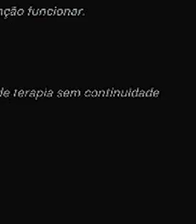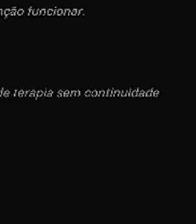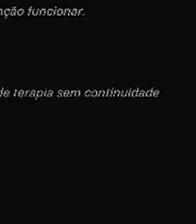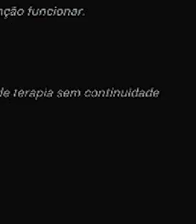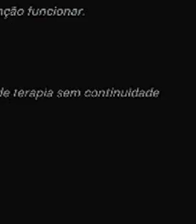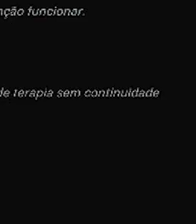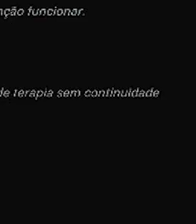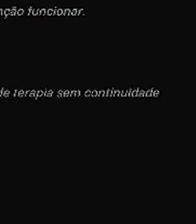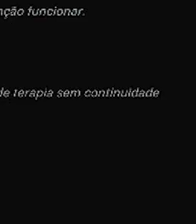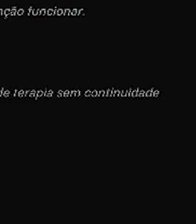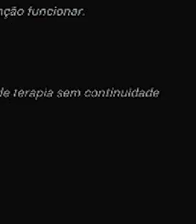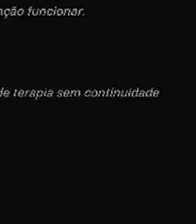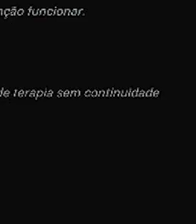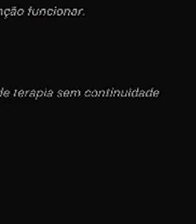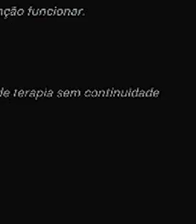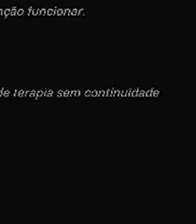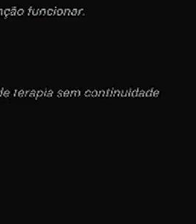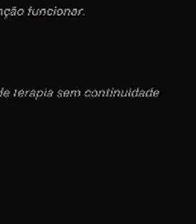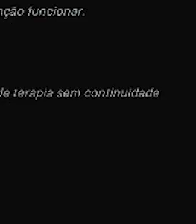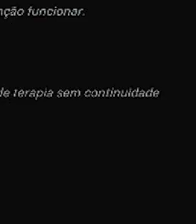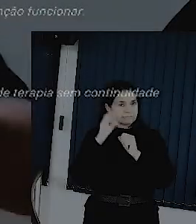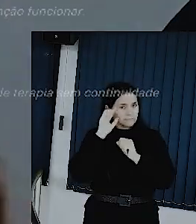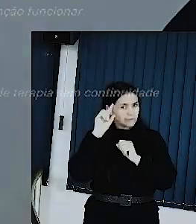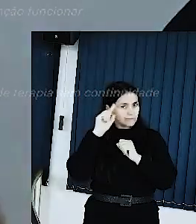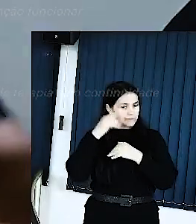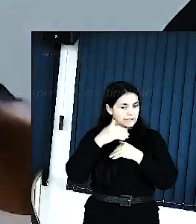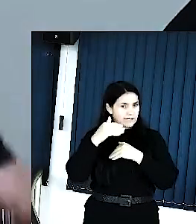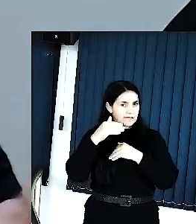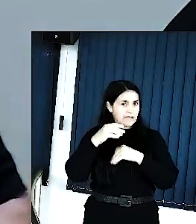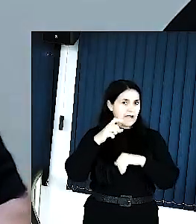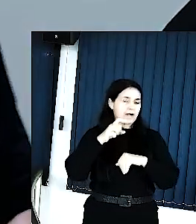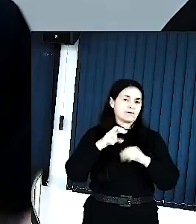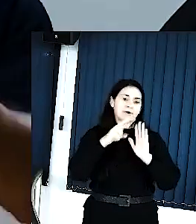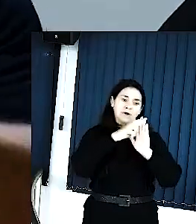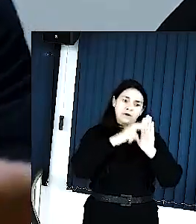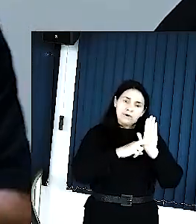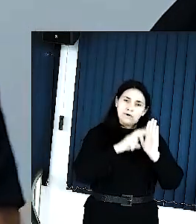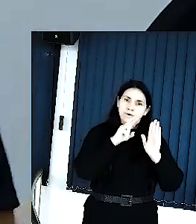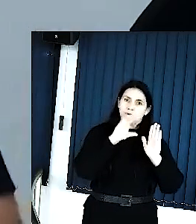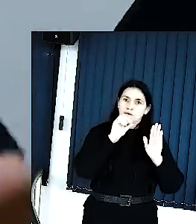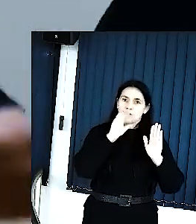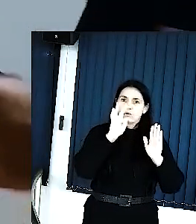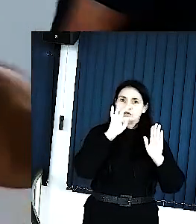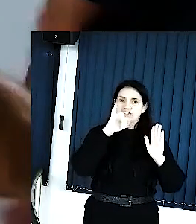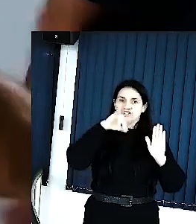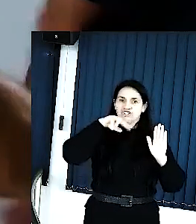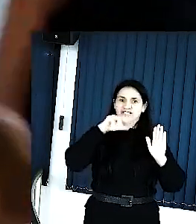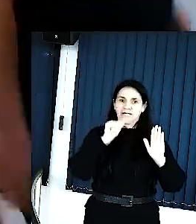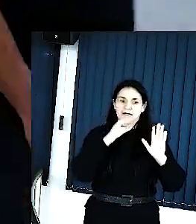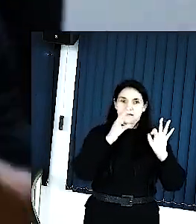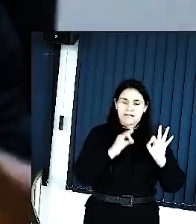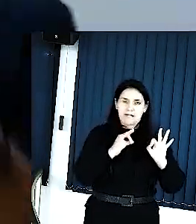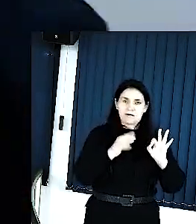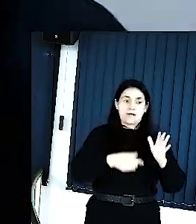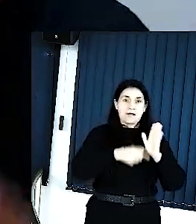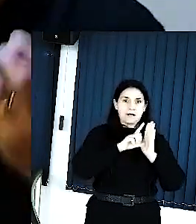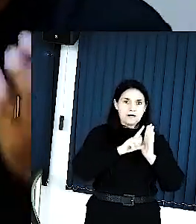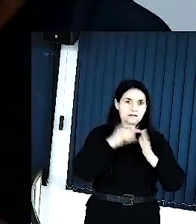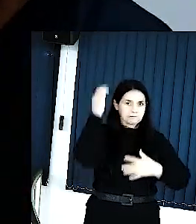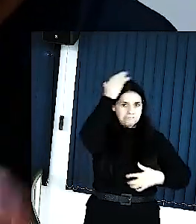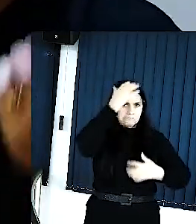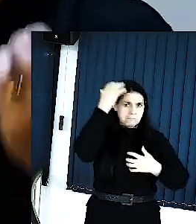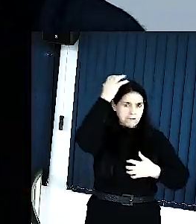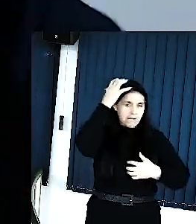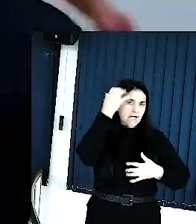dormir, não fizer uma higiene do sono, uma rotina, todos os dias a mesma rotininha, dou um banho, brinco com